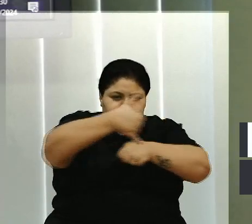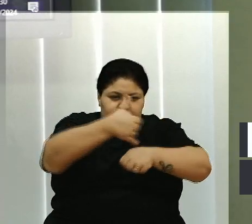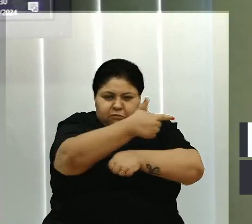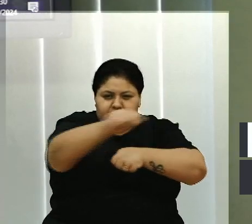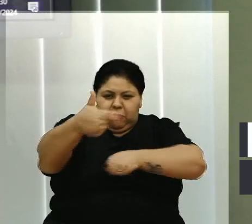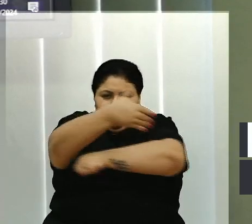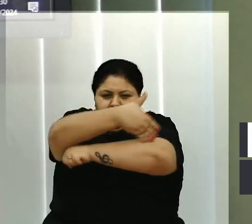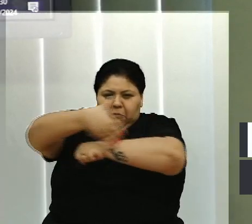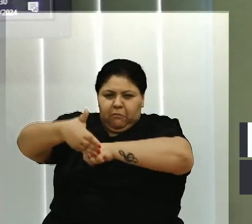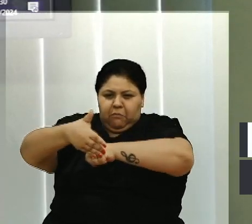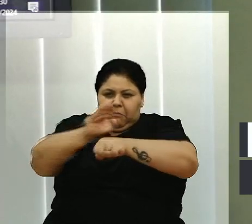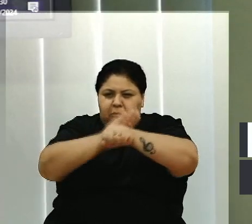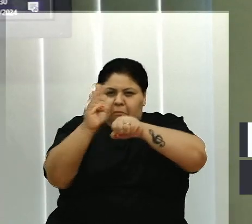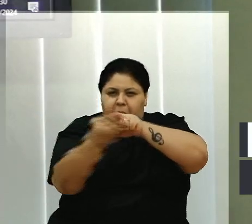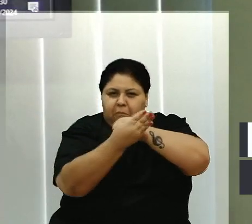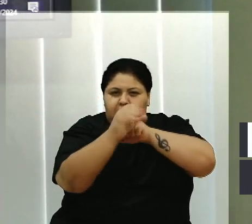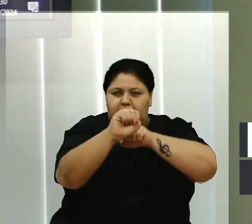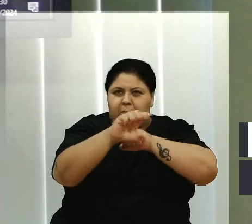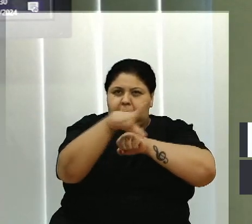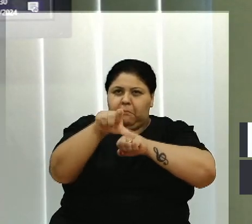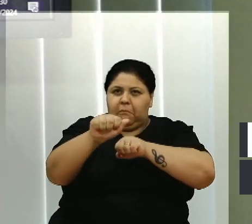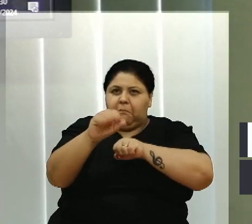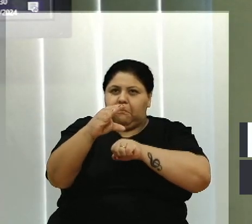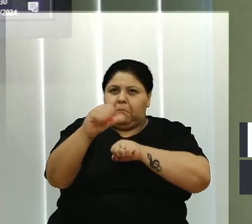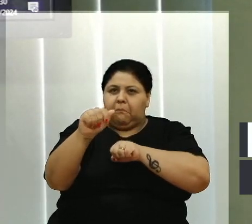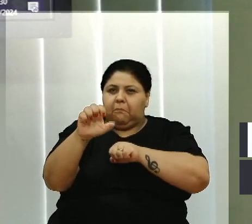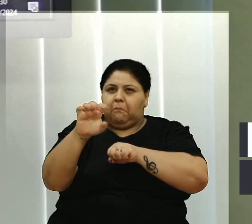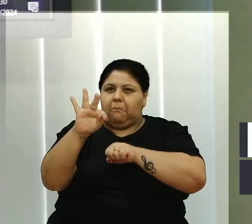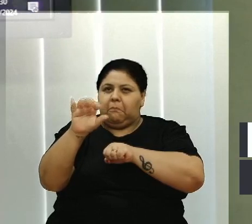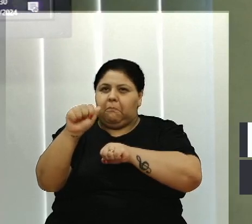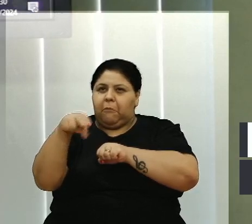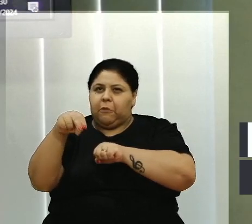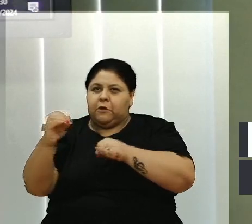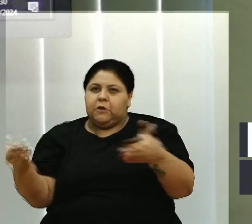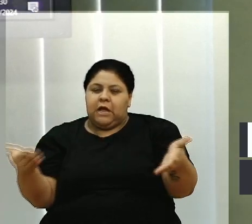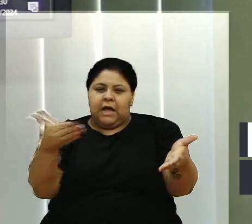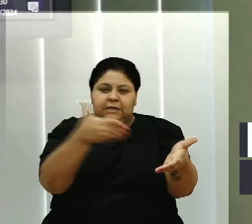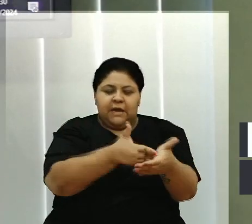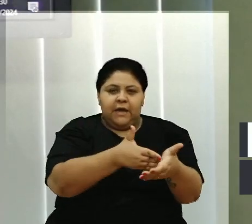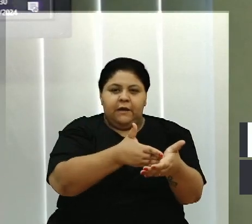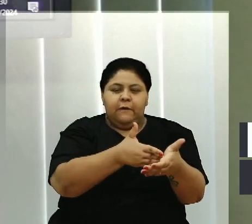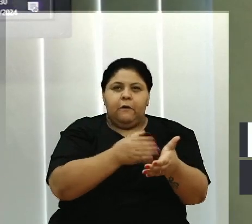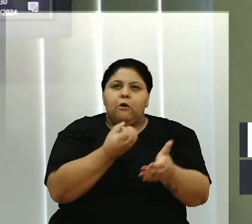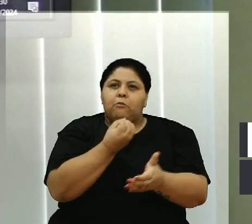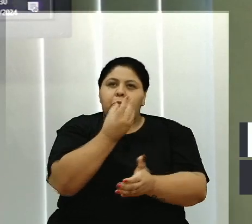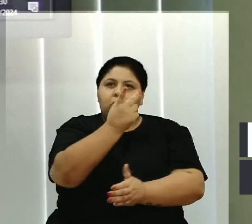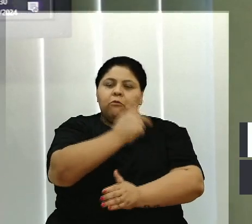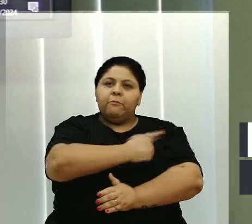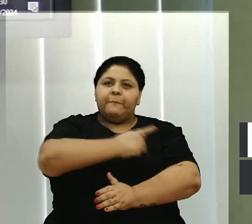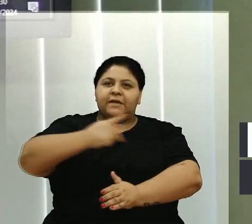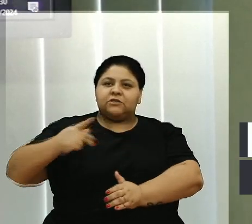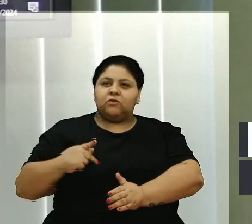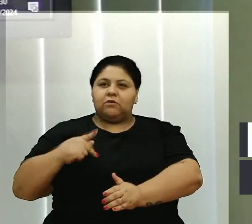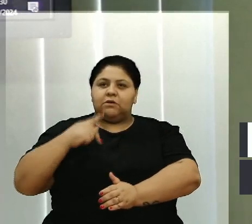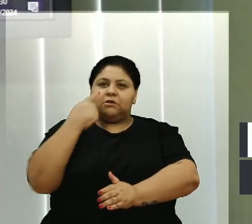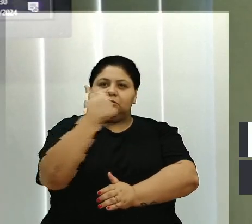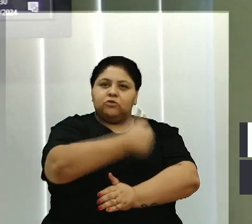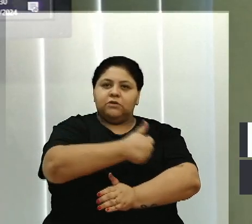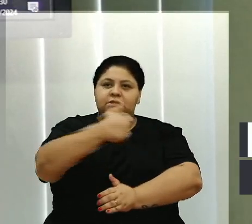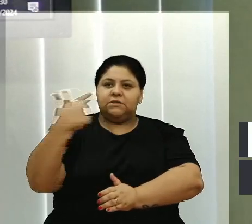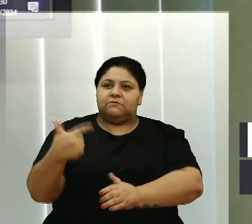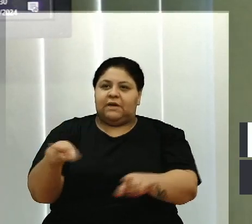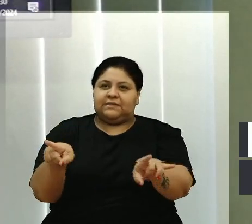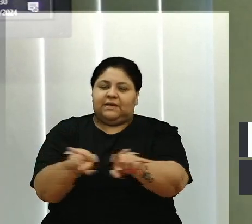Salvador, vindo até o bairro Bom Pastor 2 e Bom Pastor 1, na rua Cepete